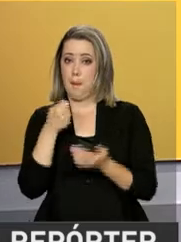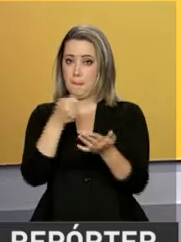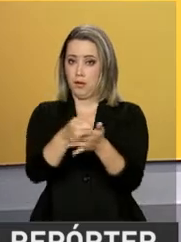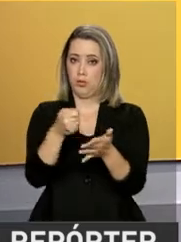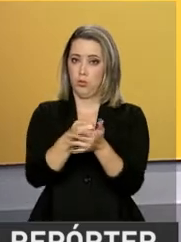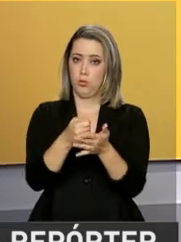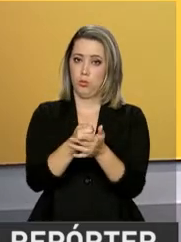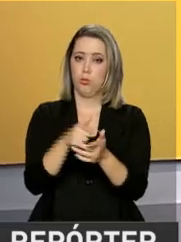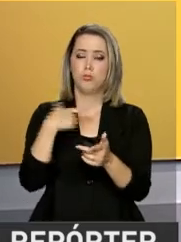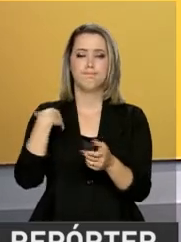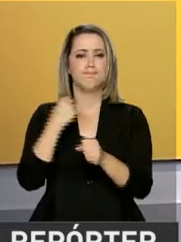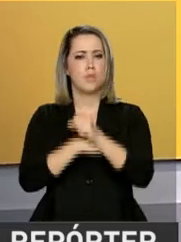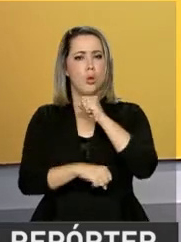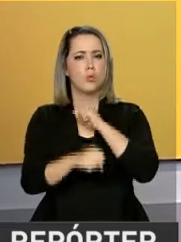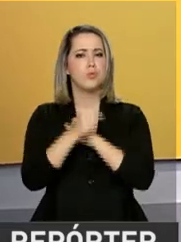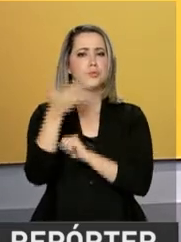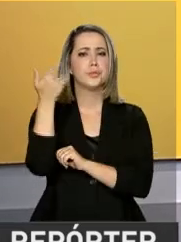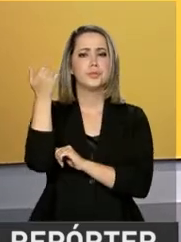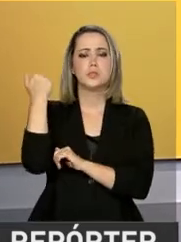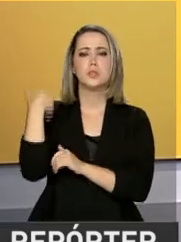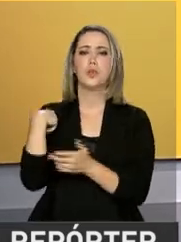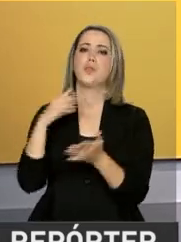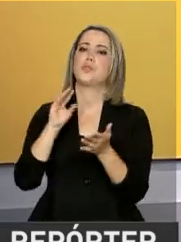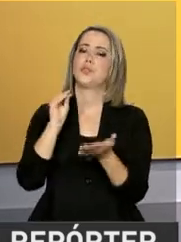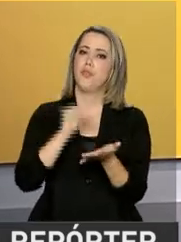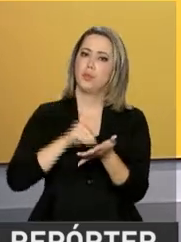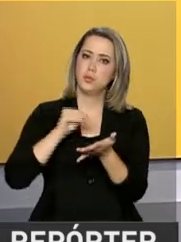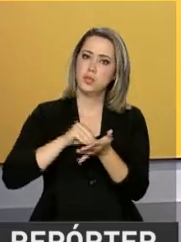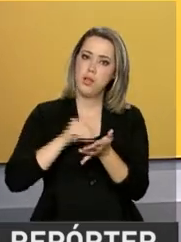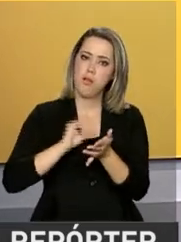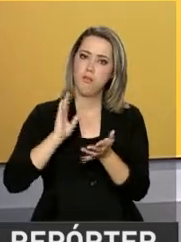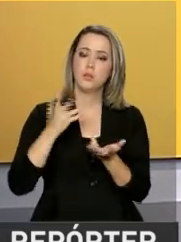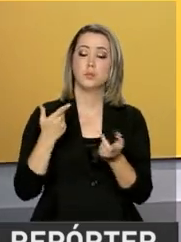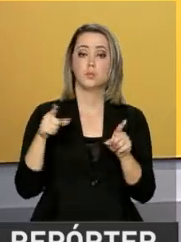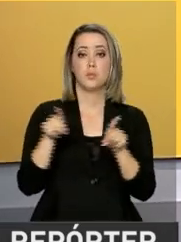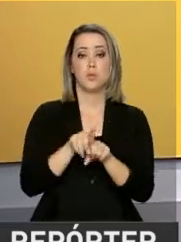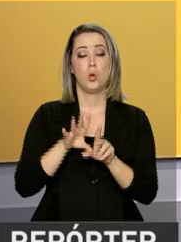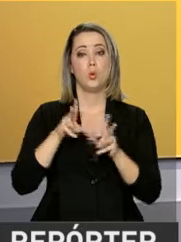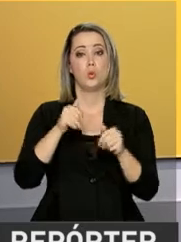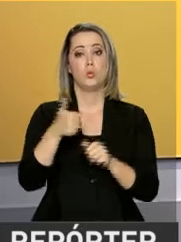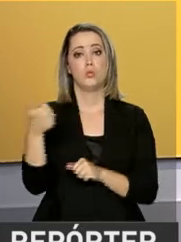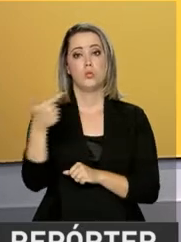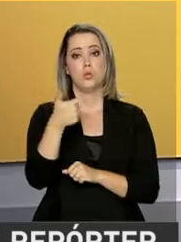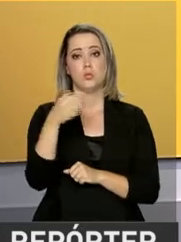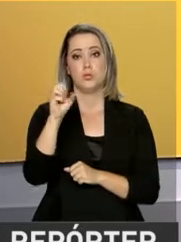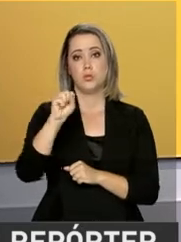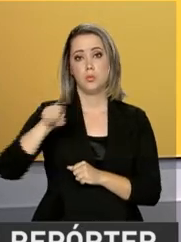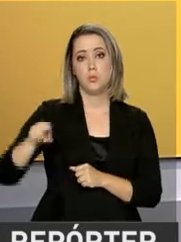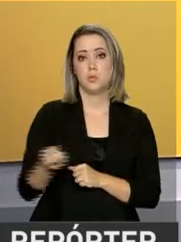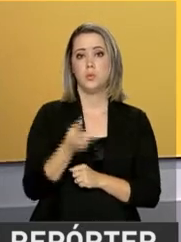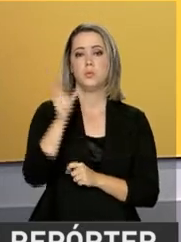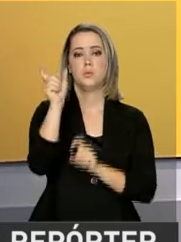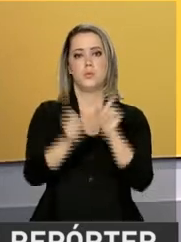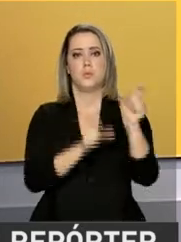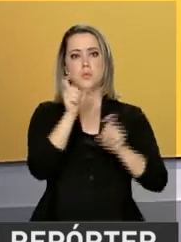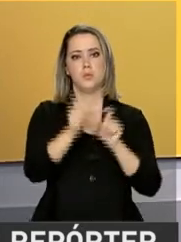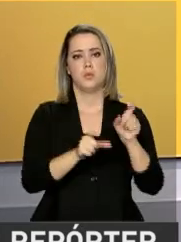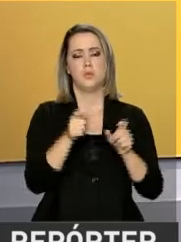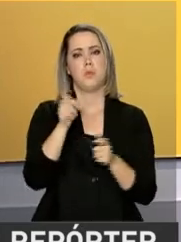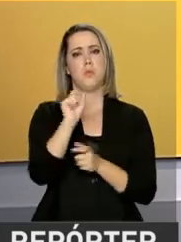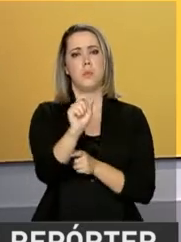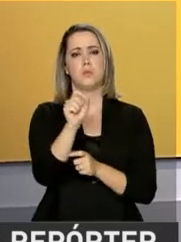aos exercícios de 2008 a 2017 seis no total 128 mil